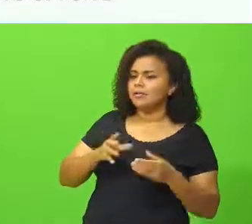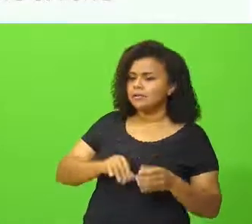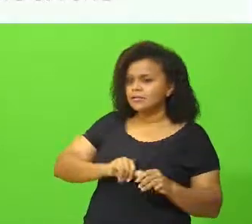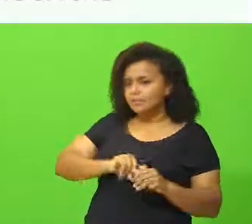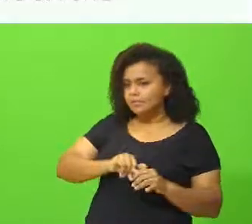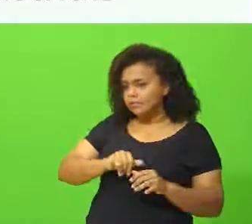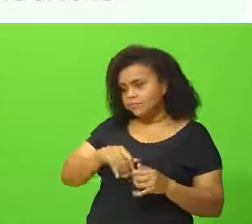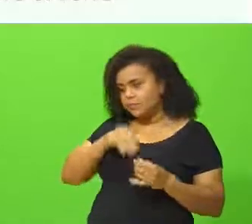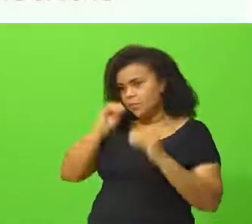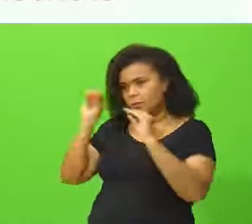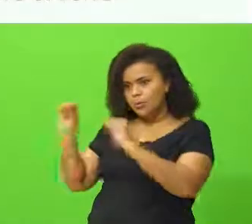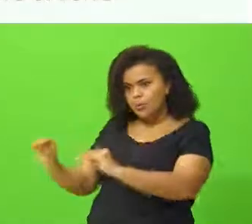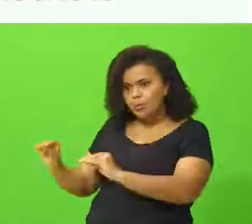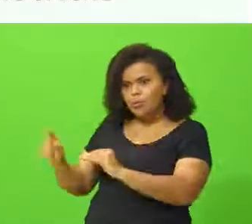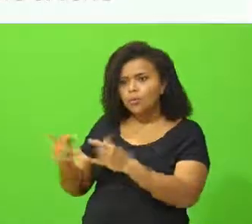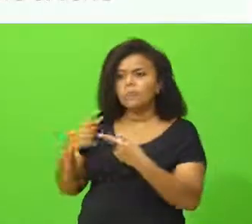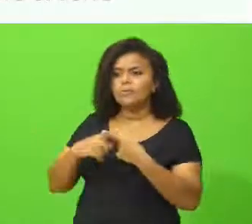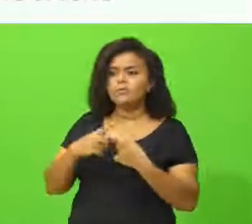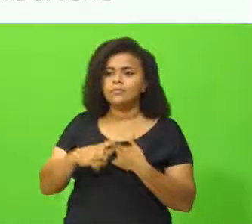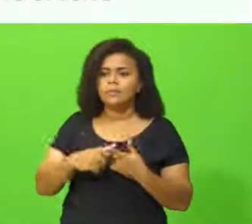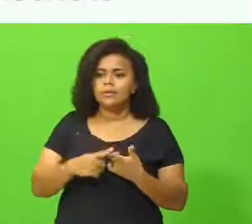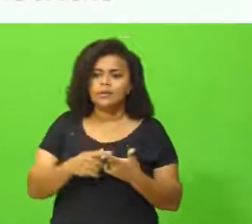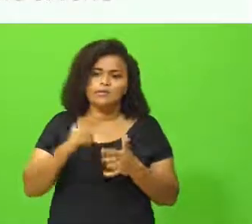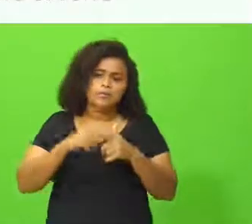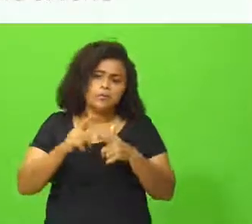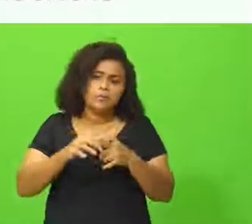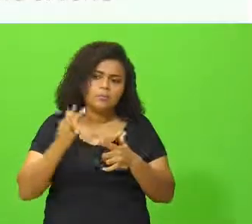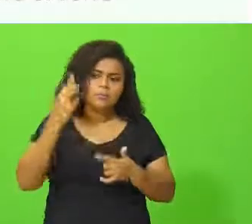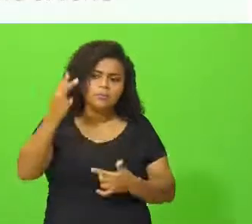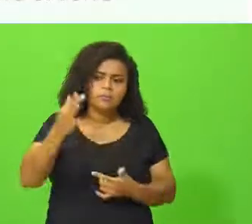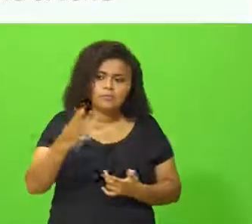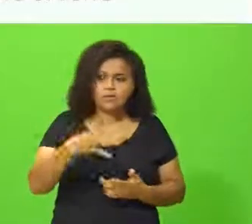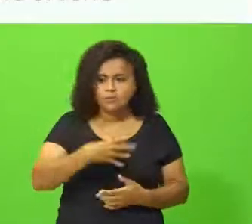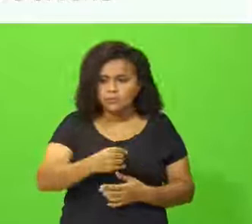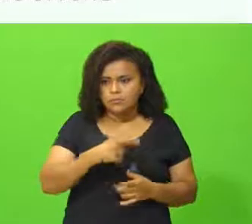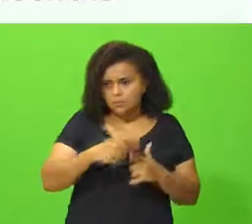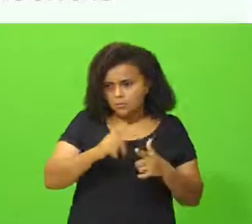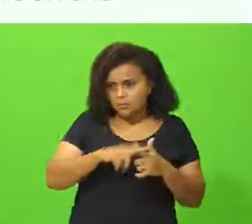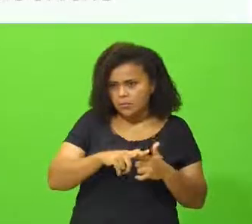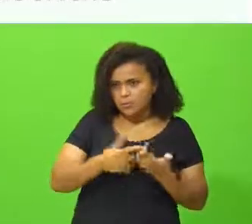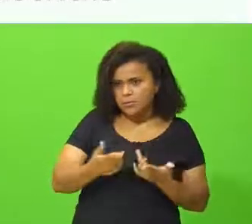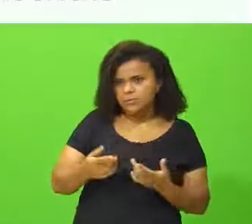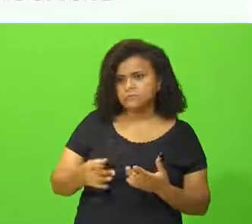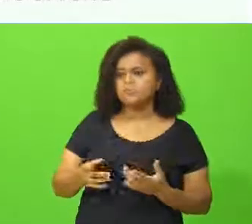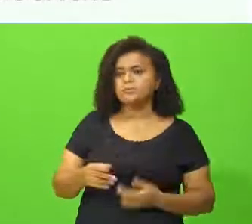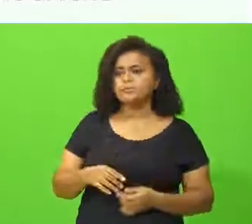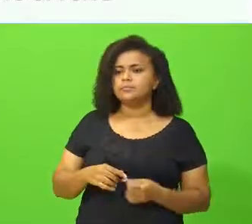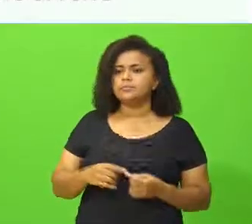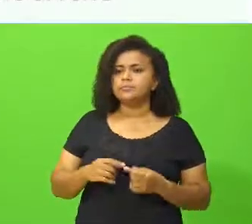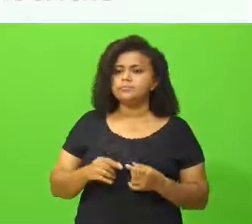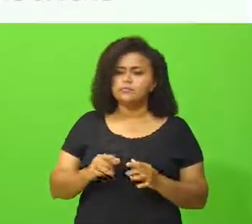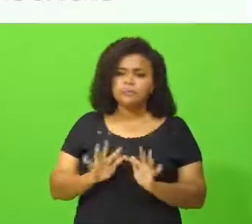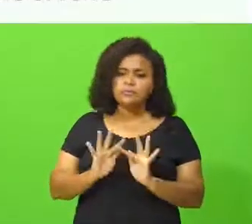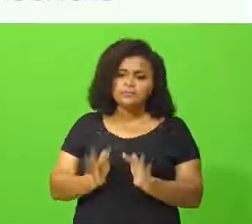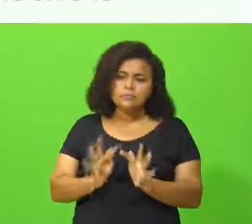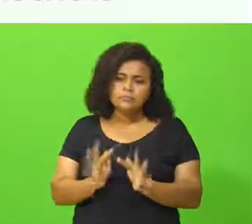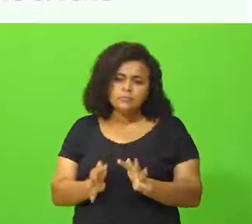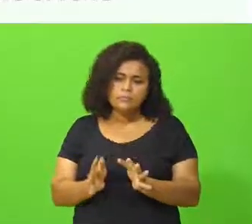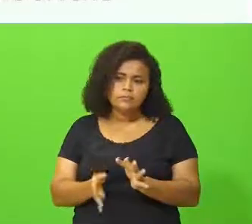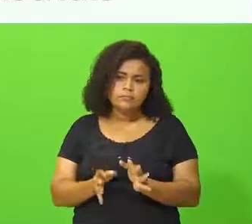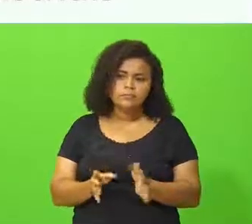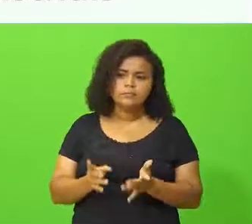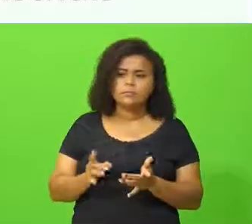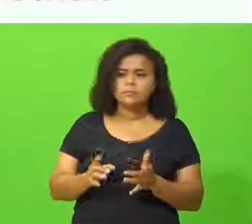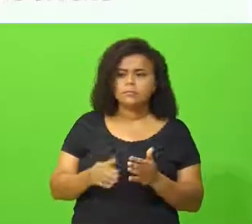seus filhos nascerem com algum problema físico ou mental. E tem esse índicezinho menor, representado